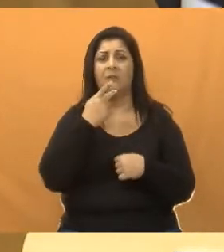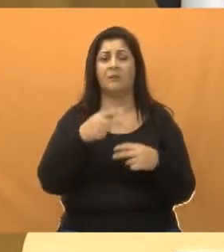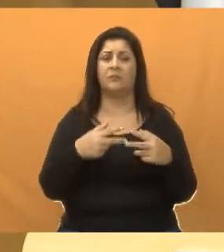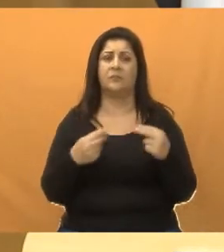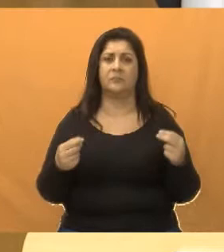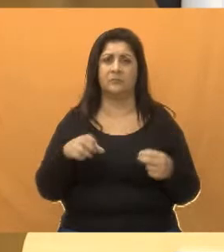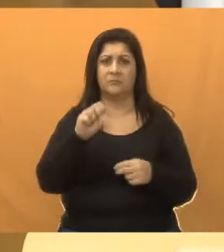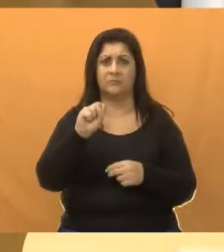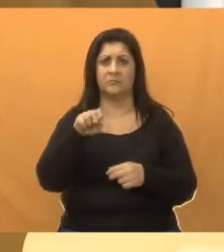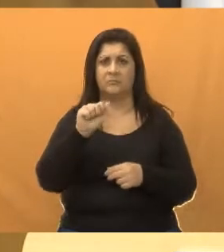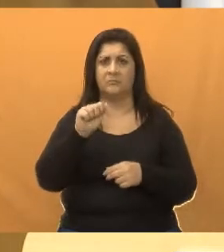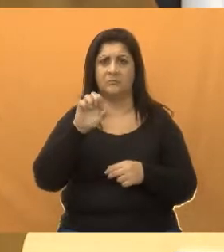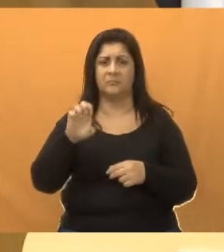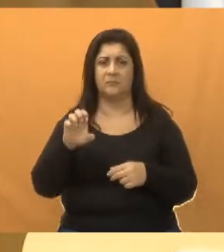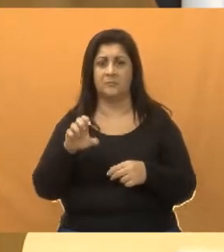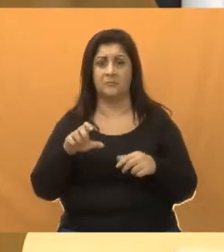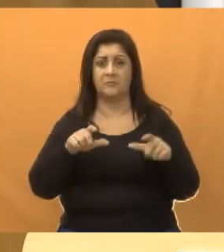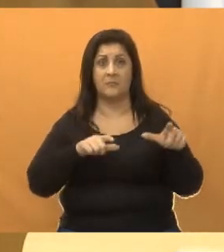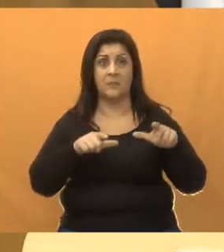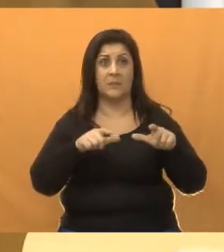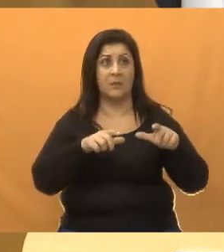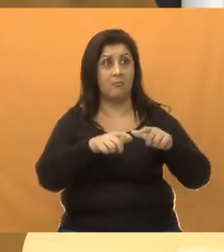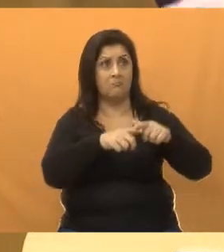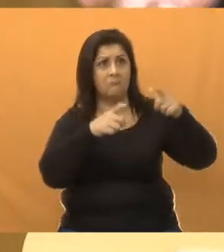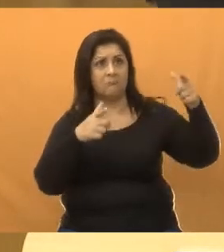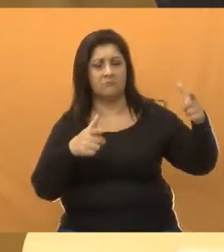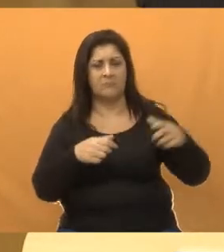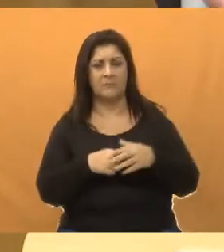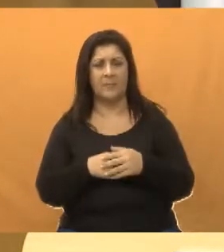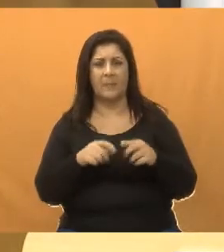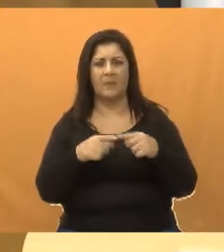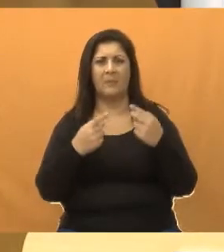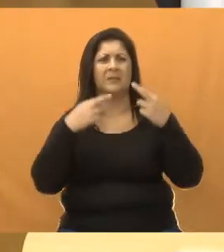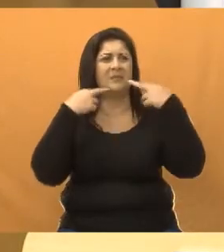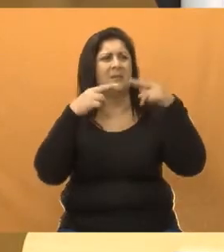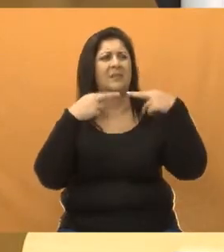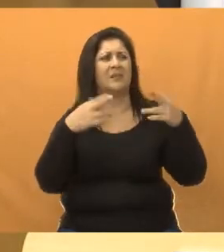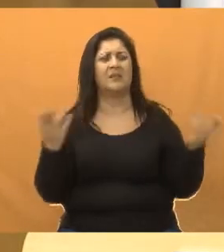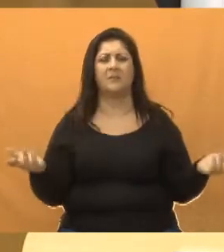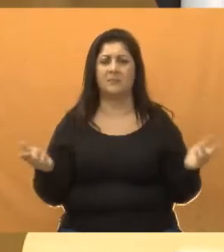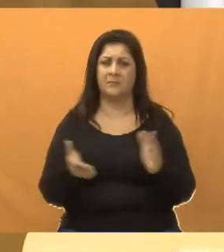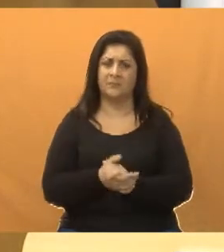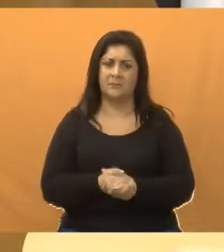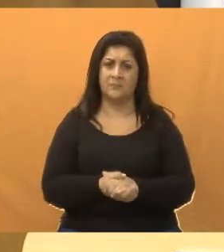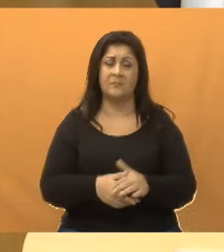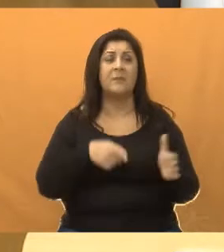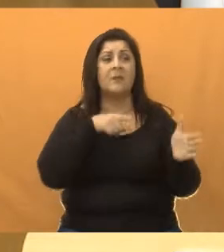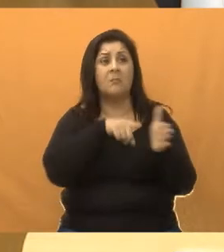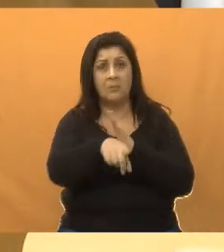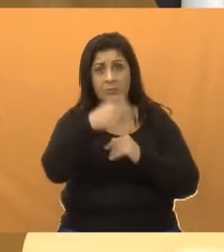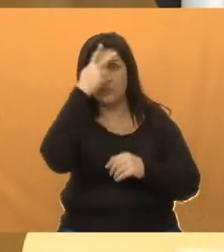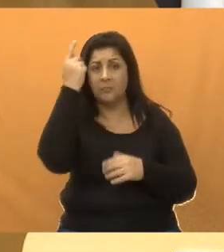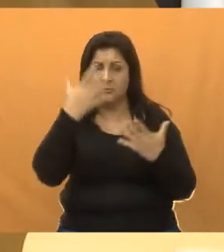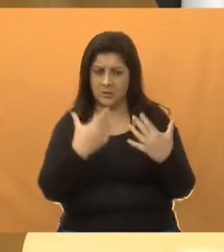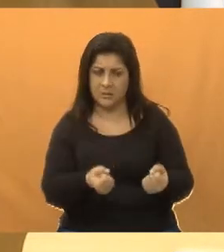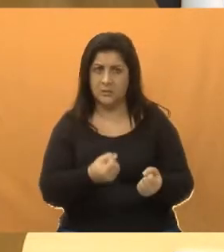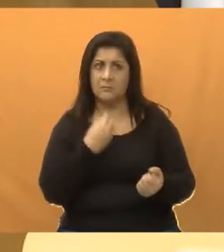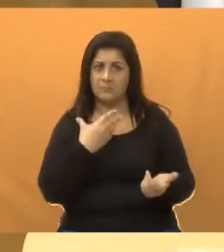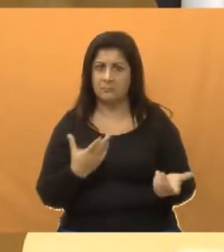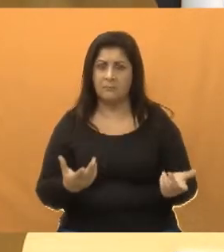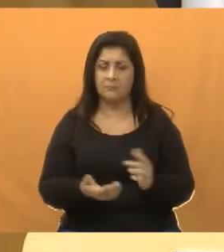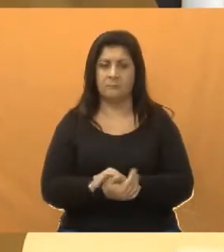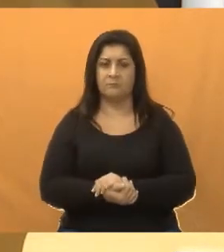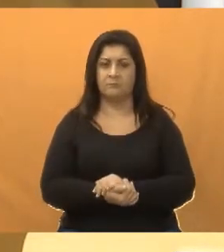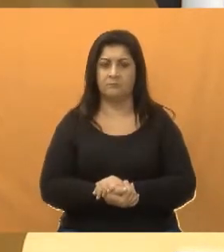SAI, com uma baita de uma obra aqui do lado do São João, que está sendo criticado por alguns vereadores, vai perguntar para quem está sendo beneficiado lá o que eles acham